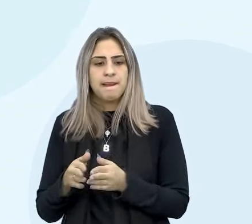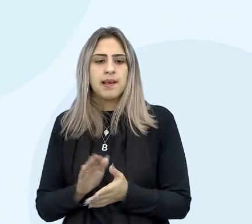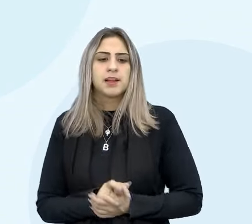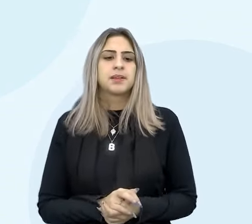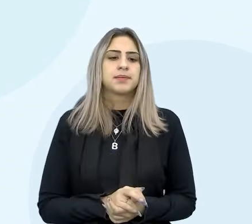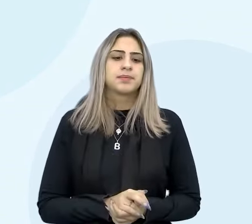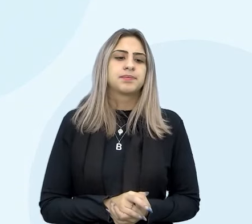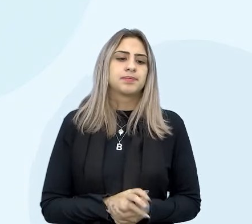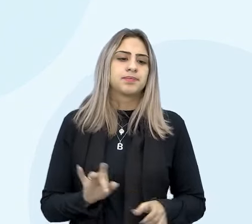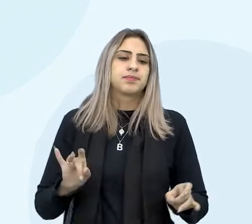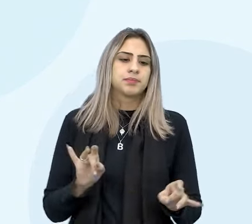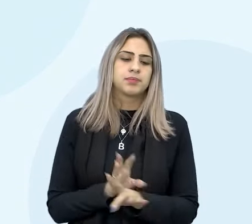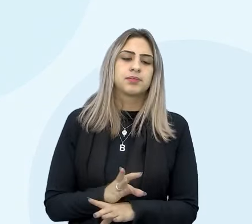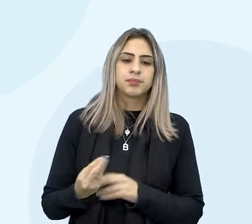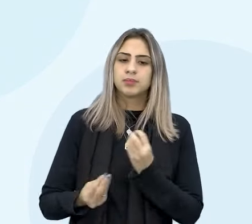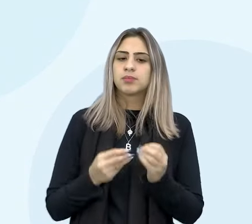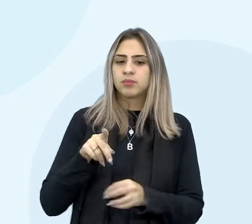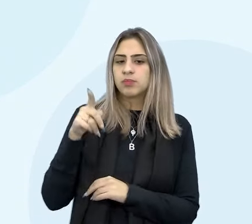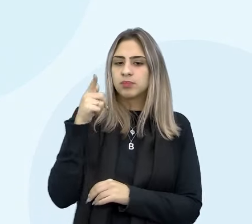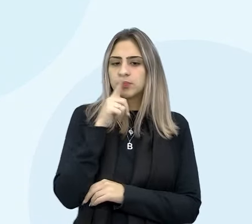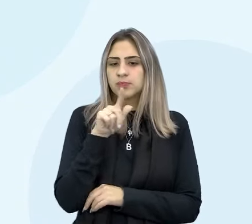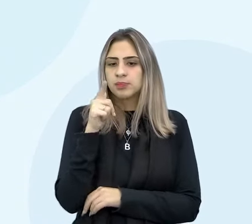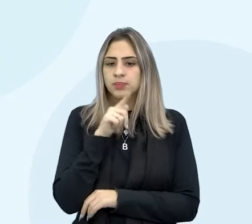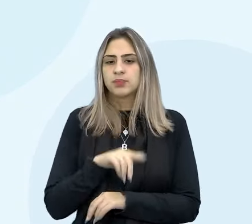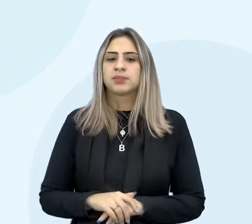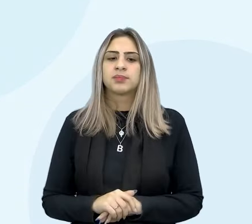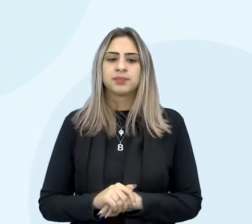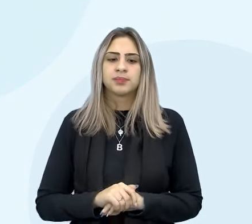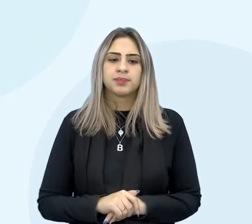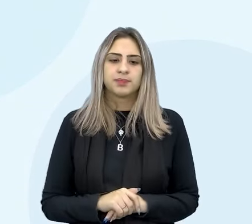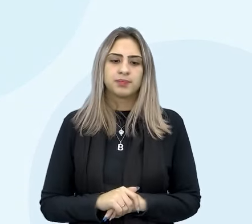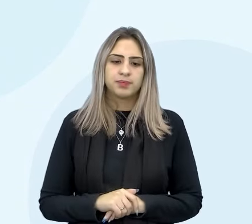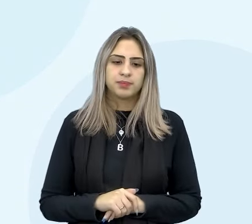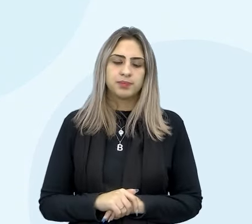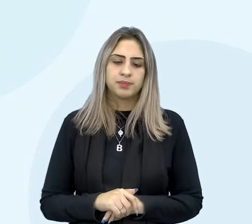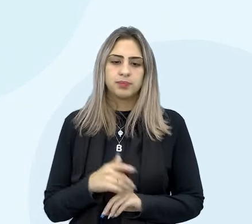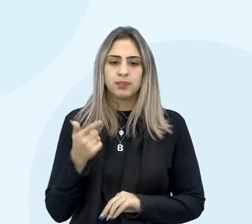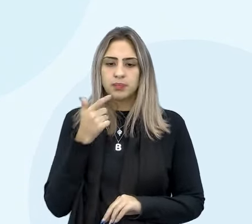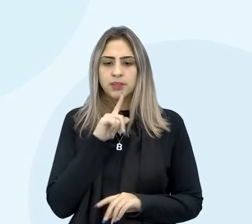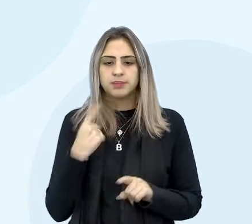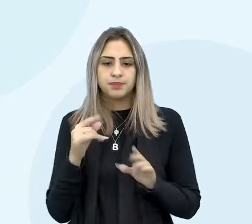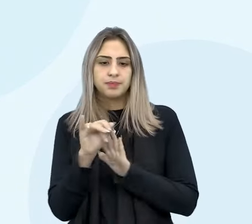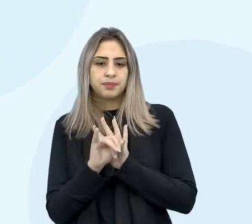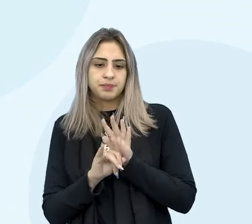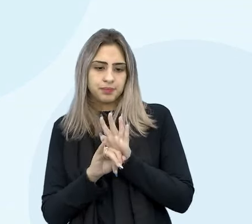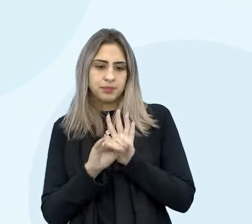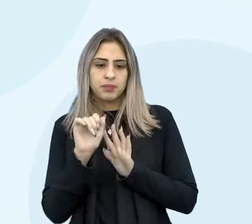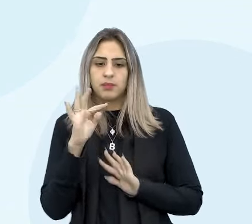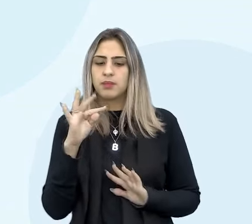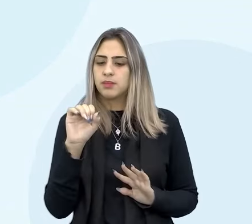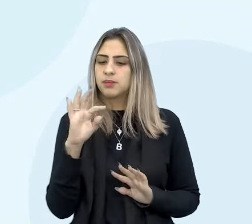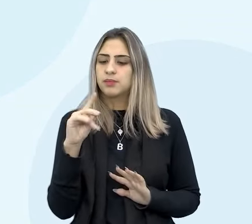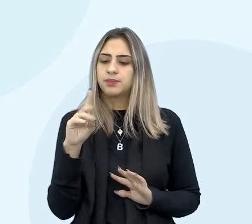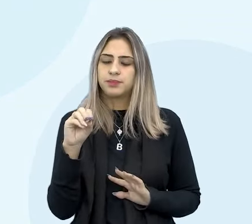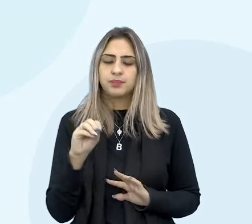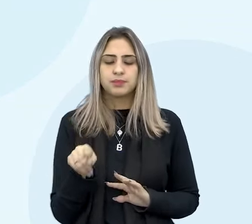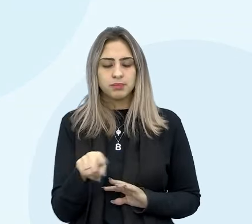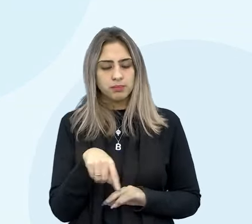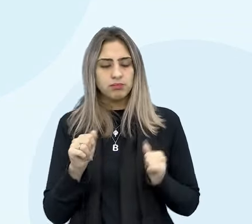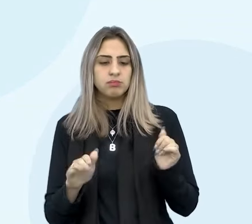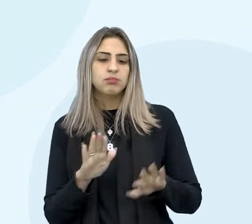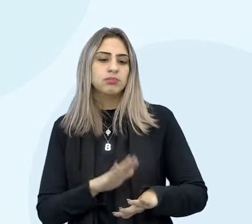aí fica computado no Ava que vocês conseguiram aí assistir a esse componente, e vocês conseguem depois imprimir o atestado, tá bom? Isso vocês